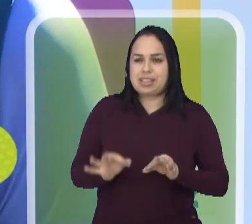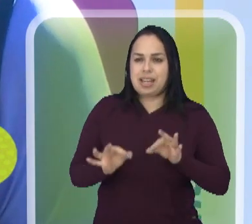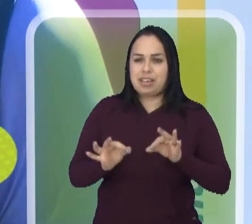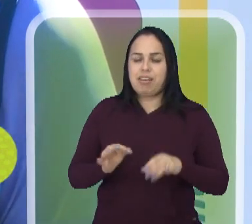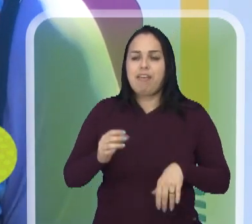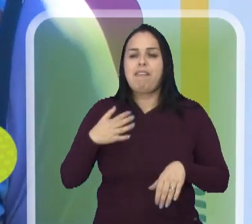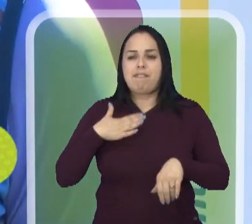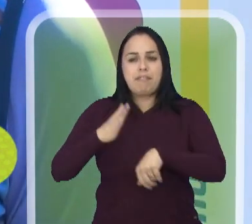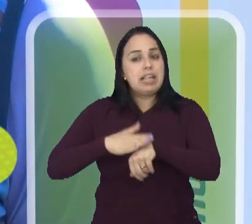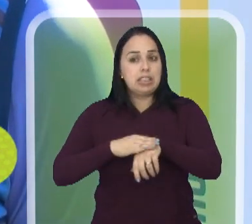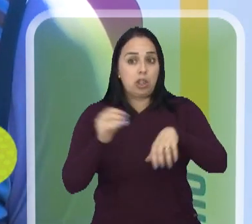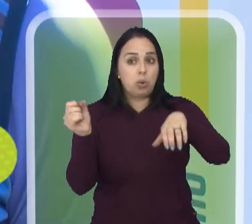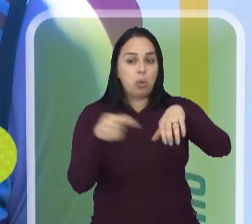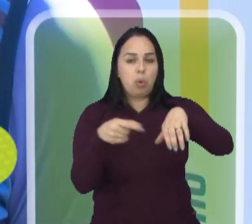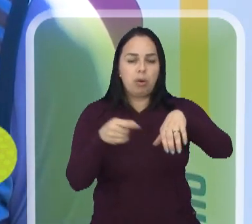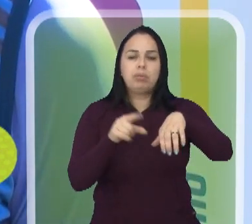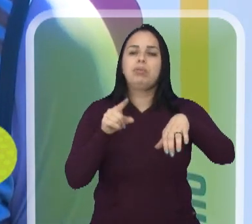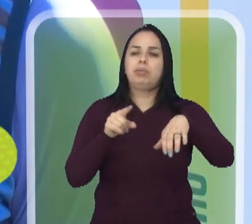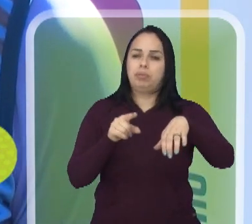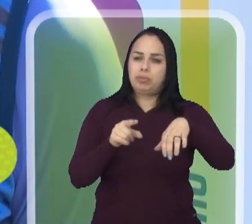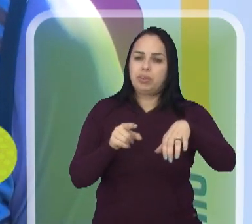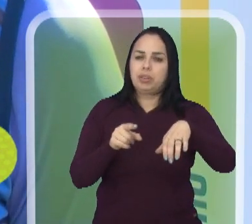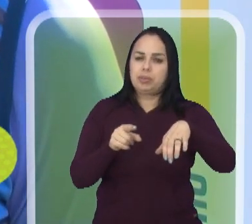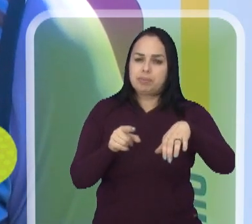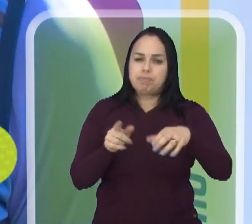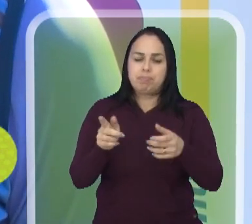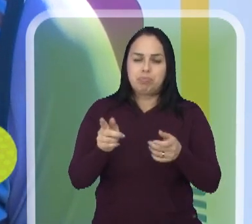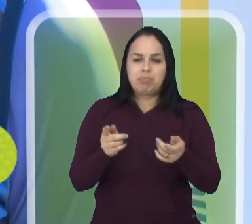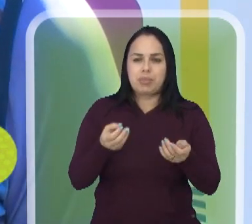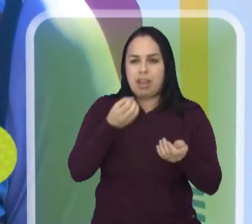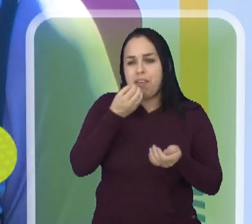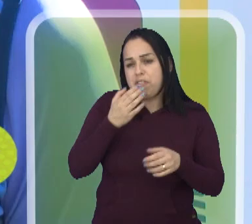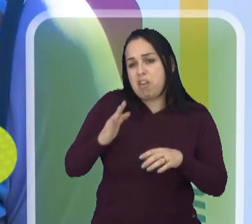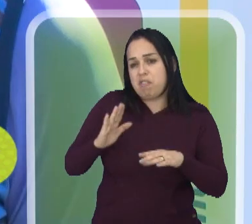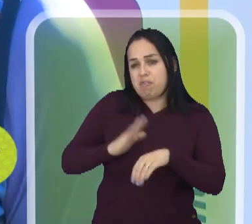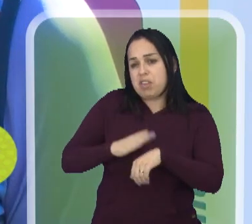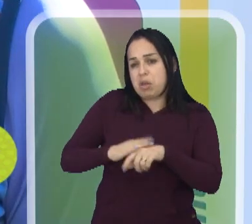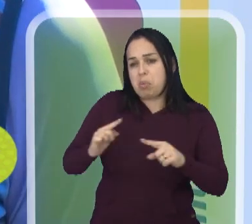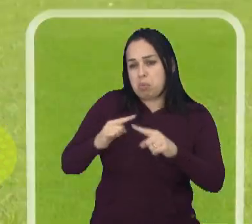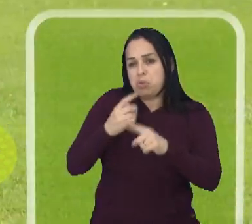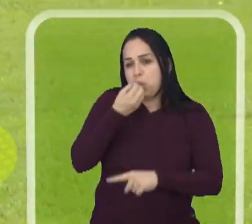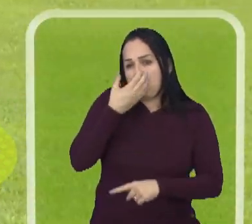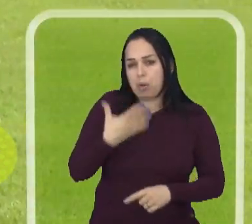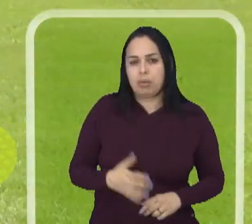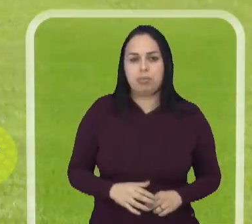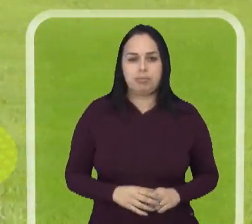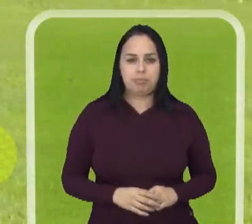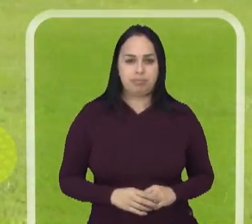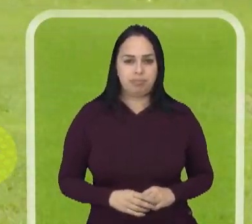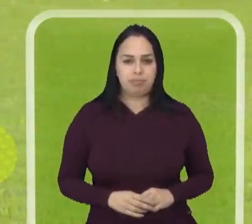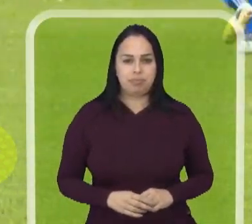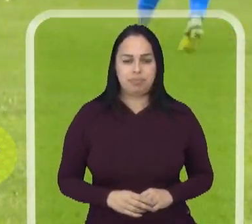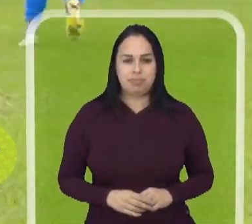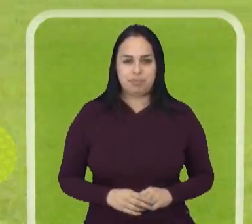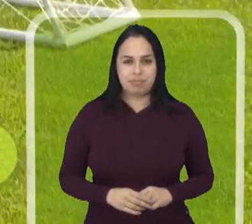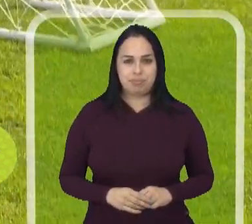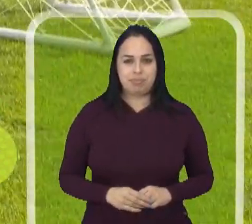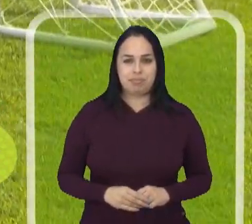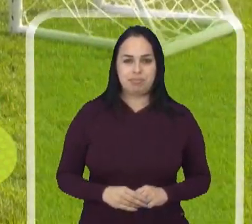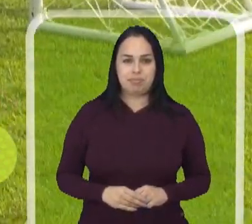fazer os gols, né, impor um bom jogo para que a gente consiga a vitória.